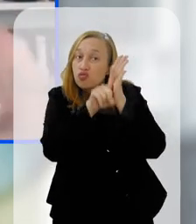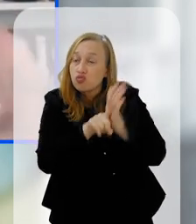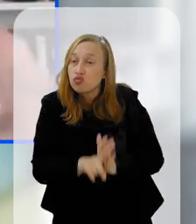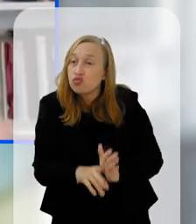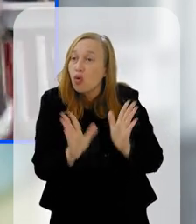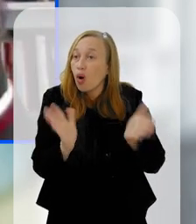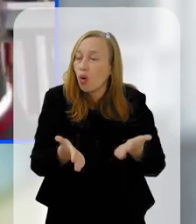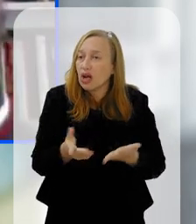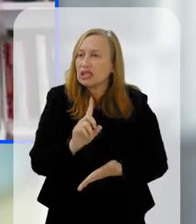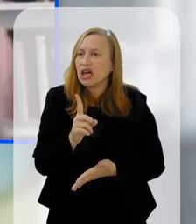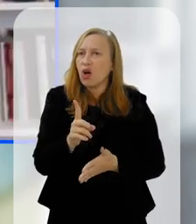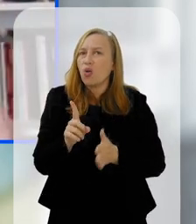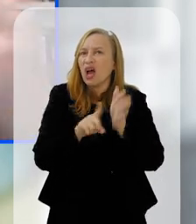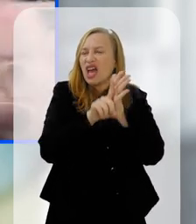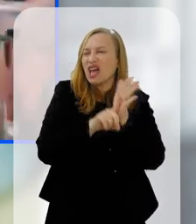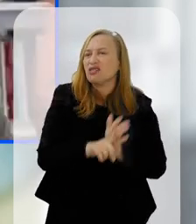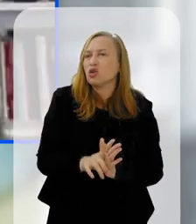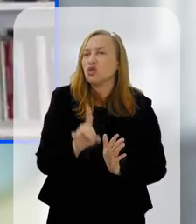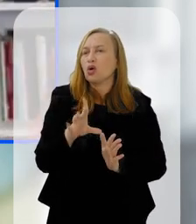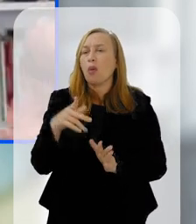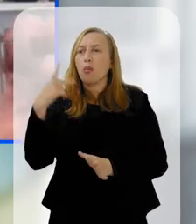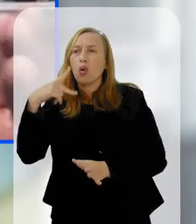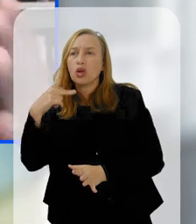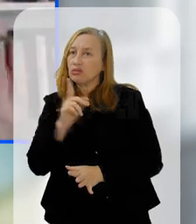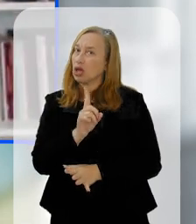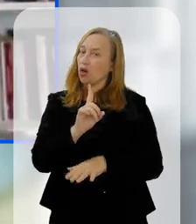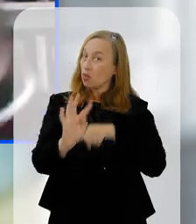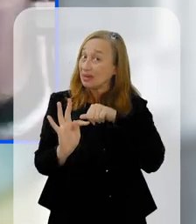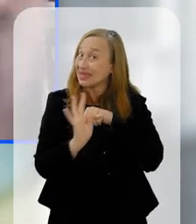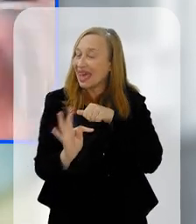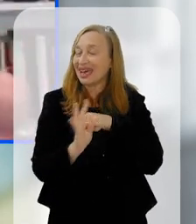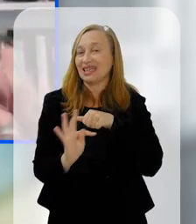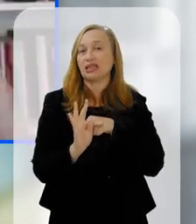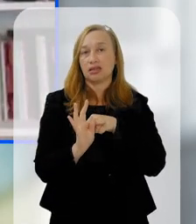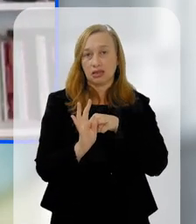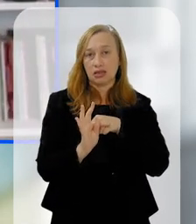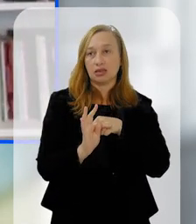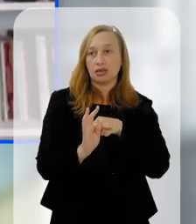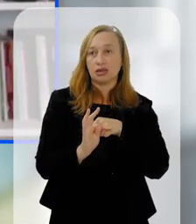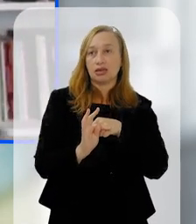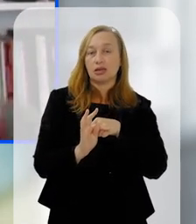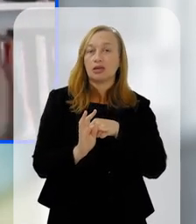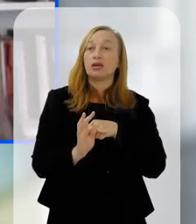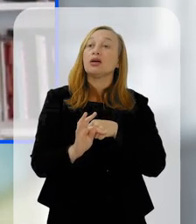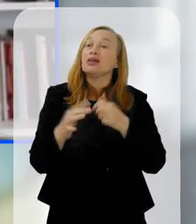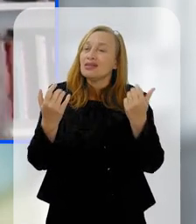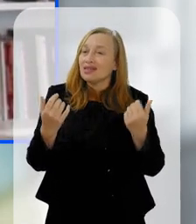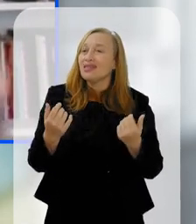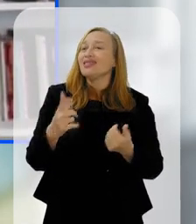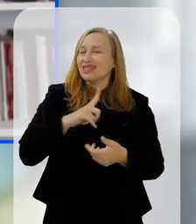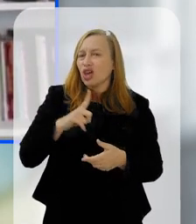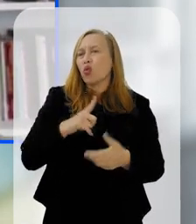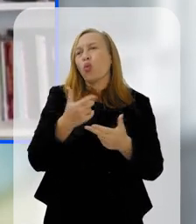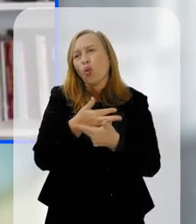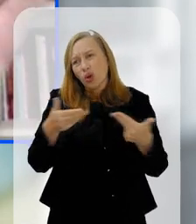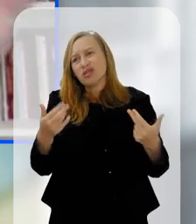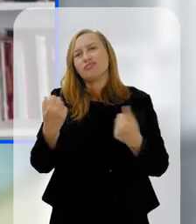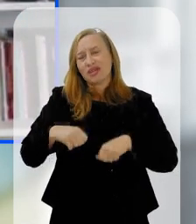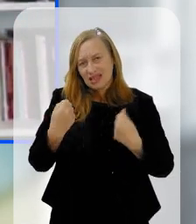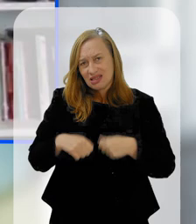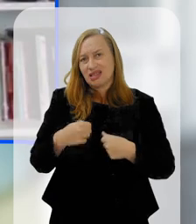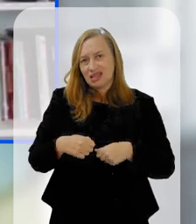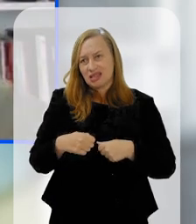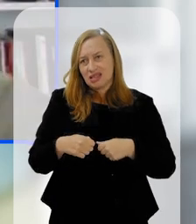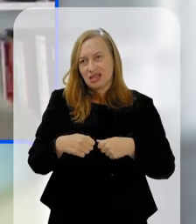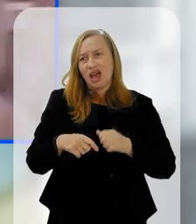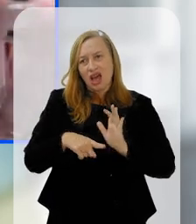revisão do plano diretor, mas não uma revisão política do plano diretor, uma revisão técnica do plano diretor, porque tem necessariamente coisas que a gente